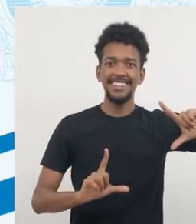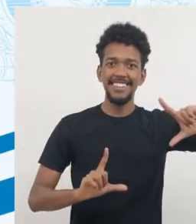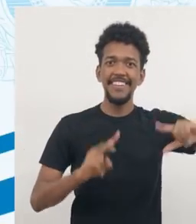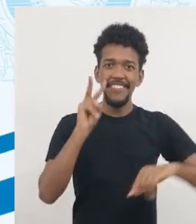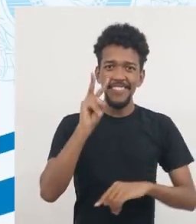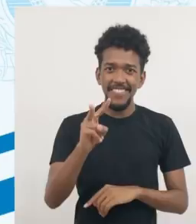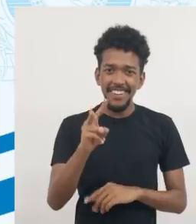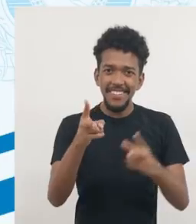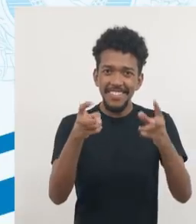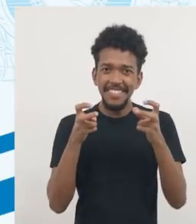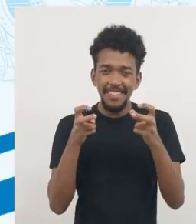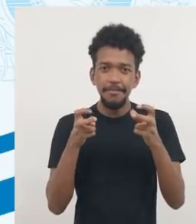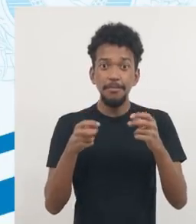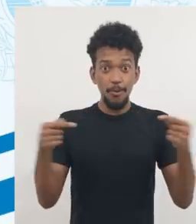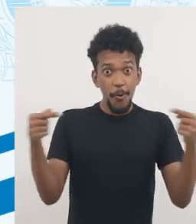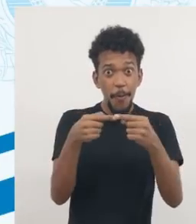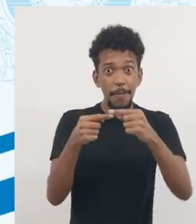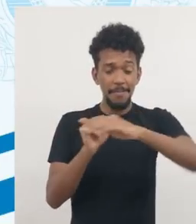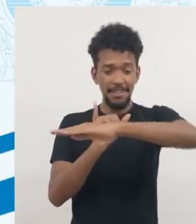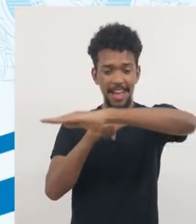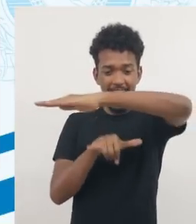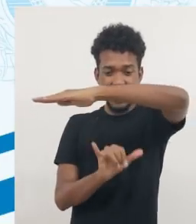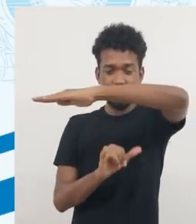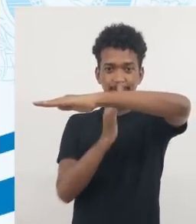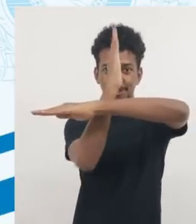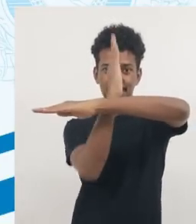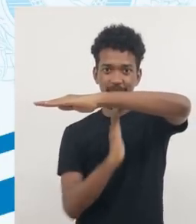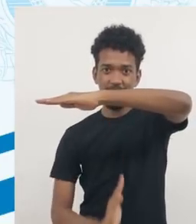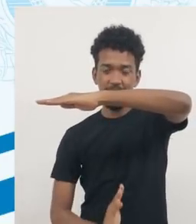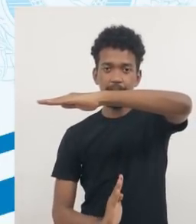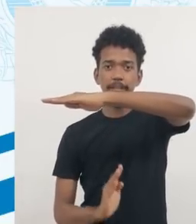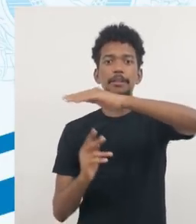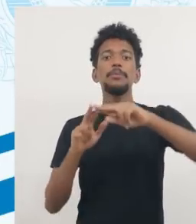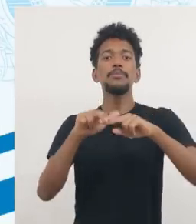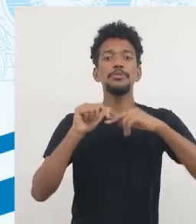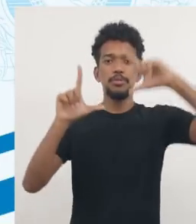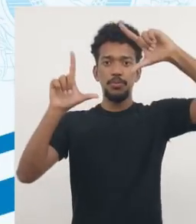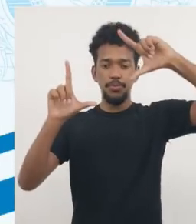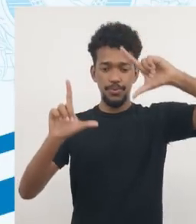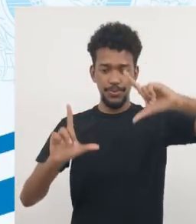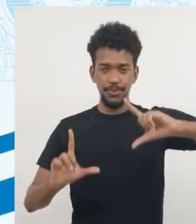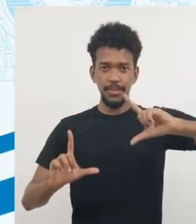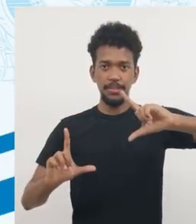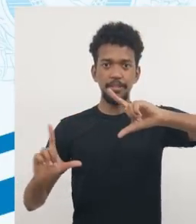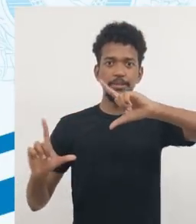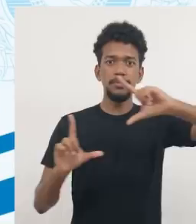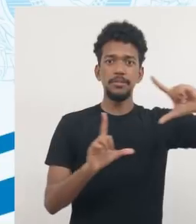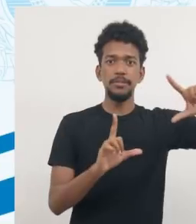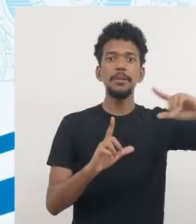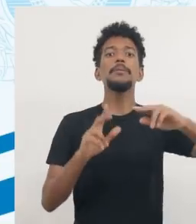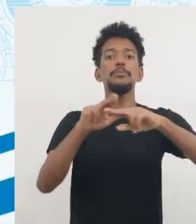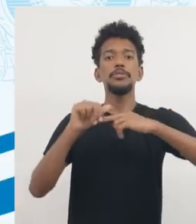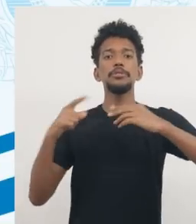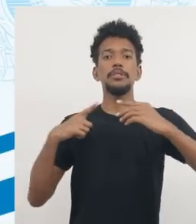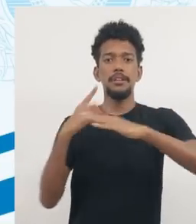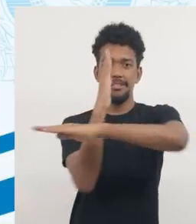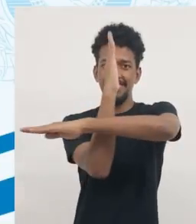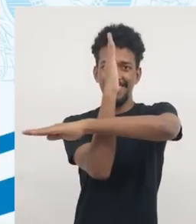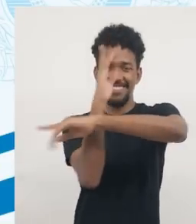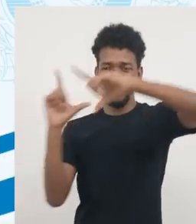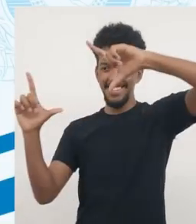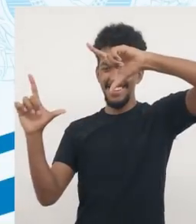negativas relativamente a y. Então a figura desceu. Ela avançou